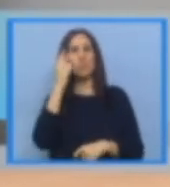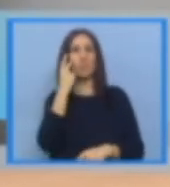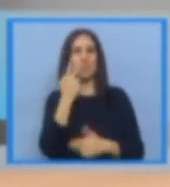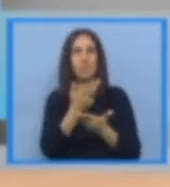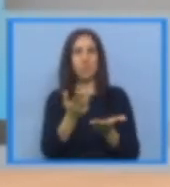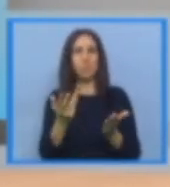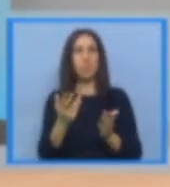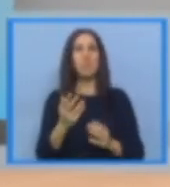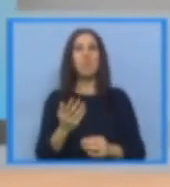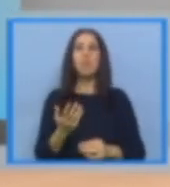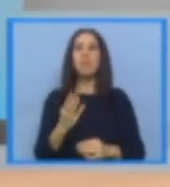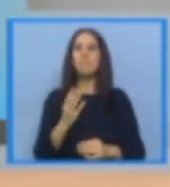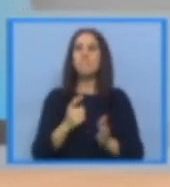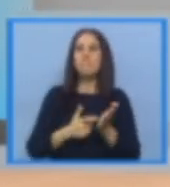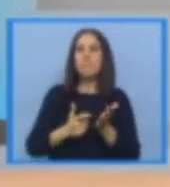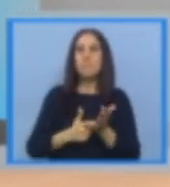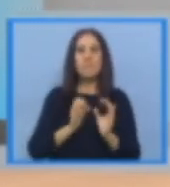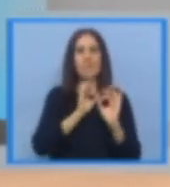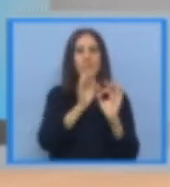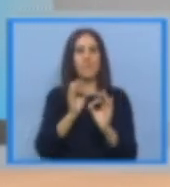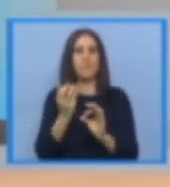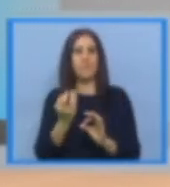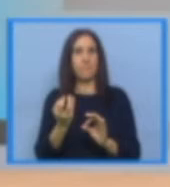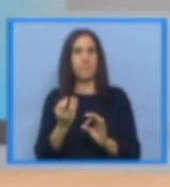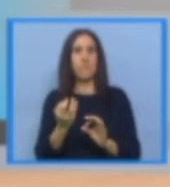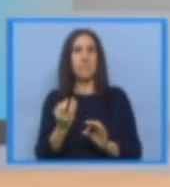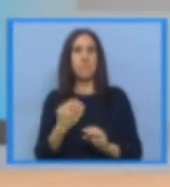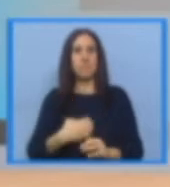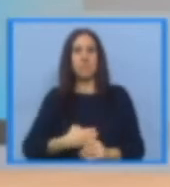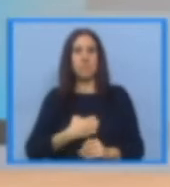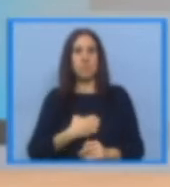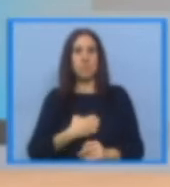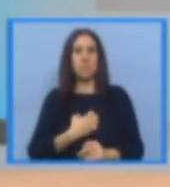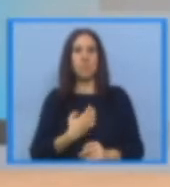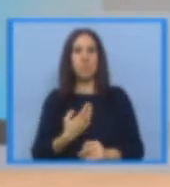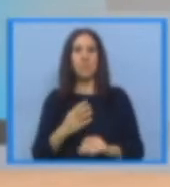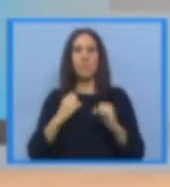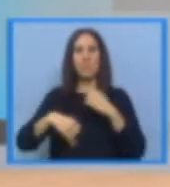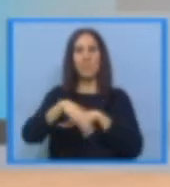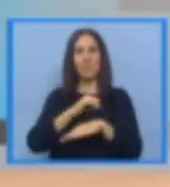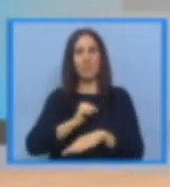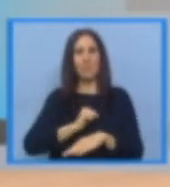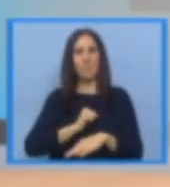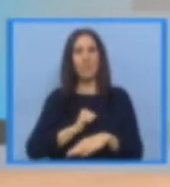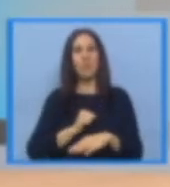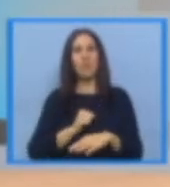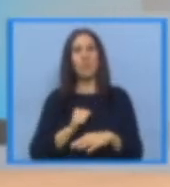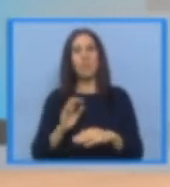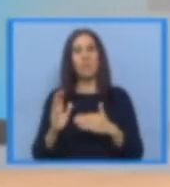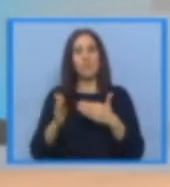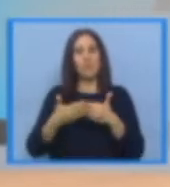vidas, e que é preciso cuidar delas também. E sinto que na nossa sociedade cada vez mais